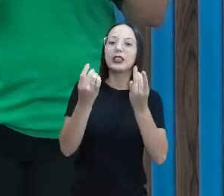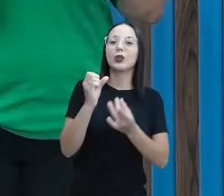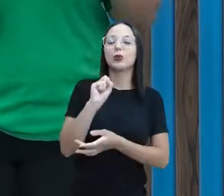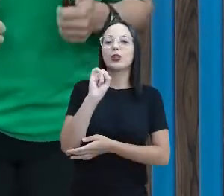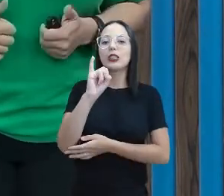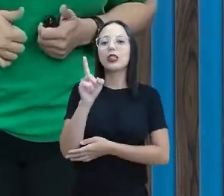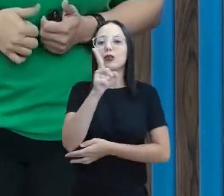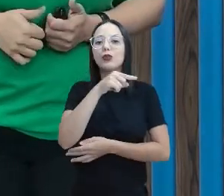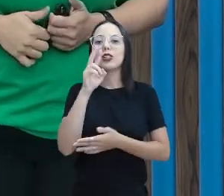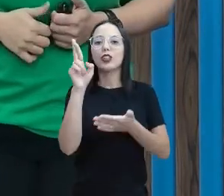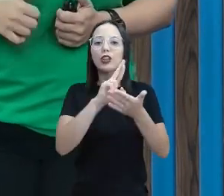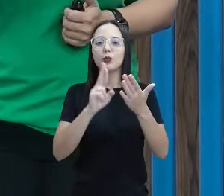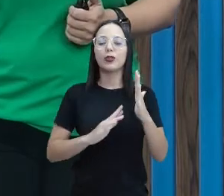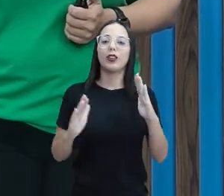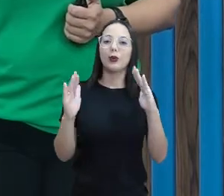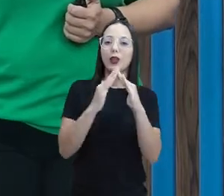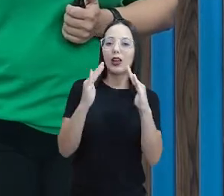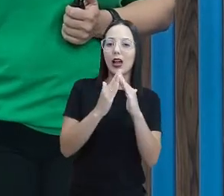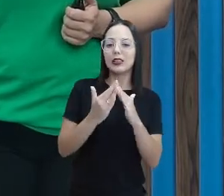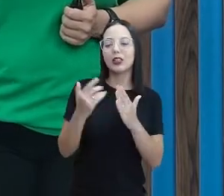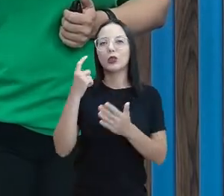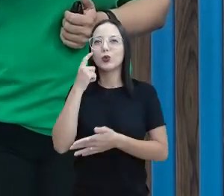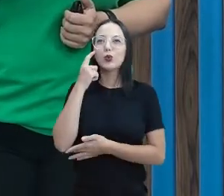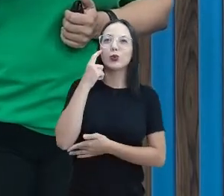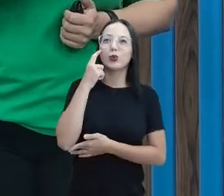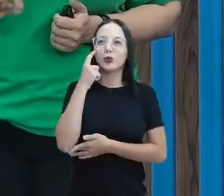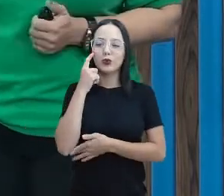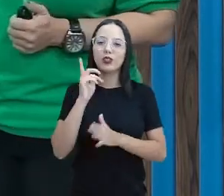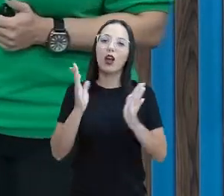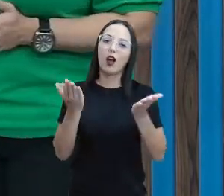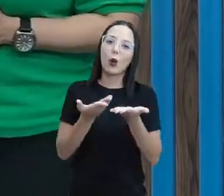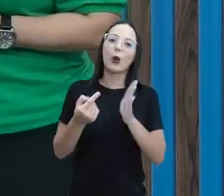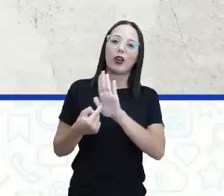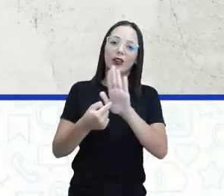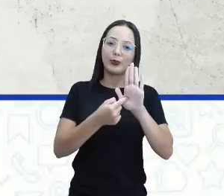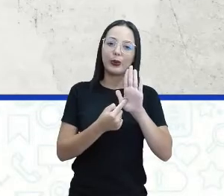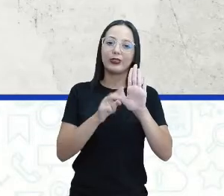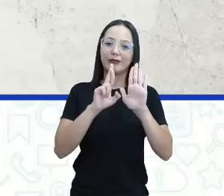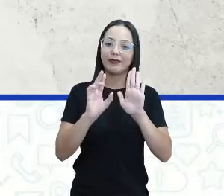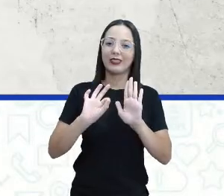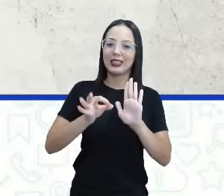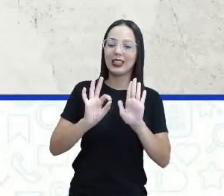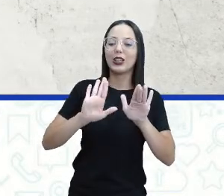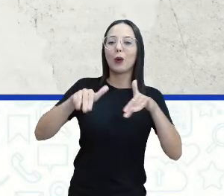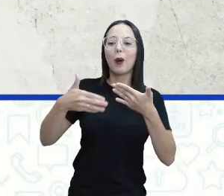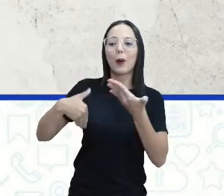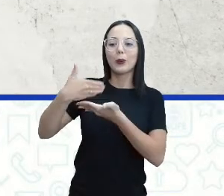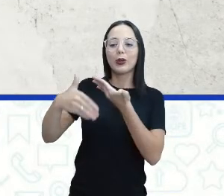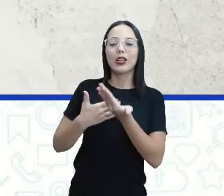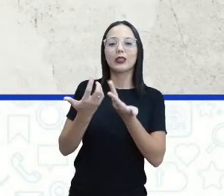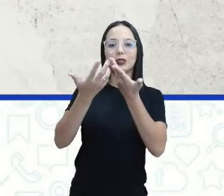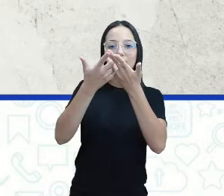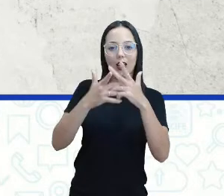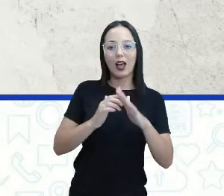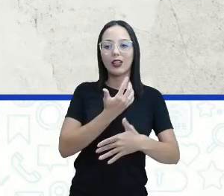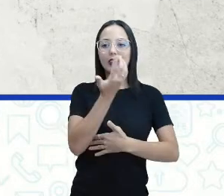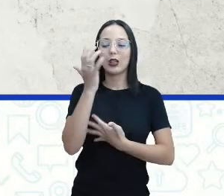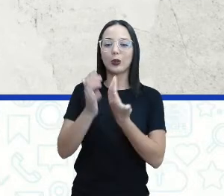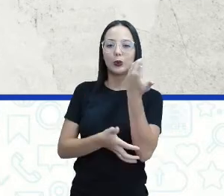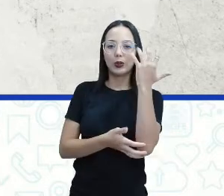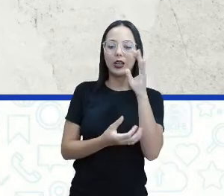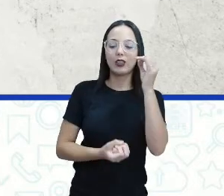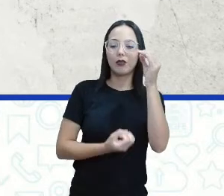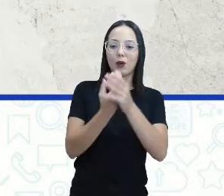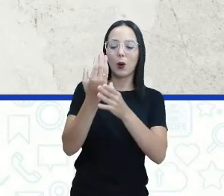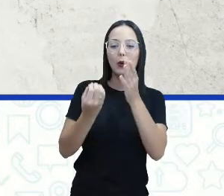vocês responderam em casa, né, ficaram com essa questão na cabeça. Então, ó, que processo na natureza, né, de formação